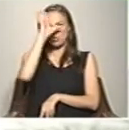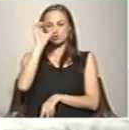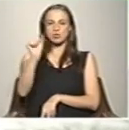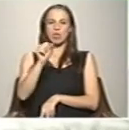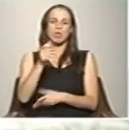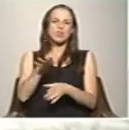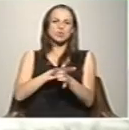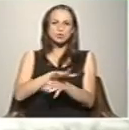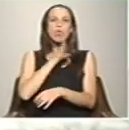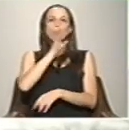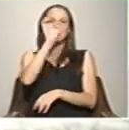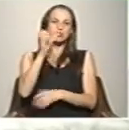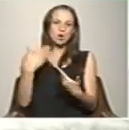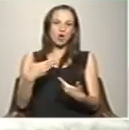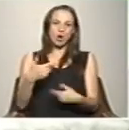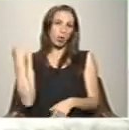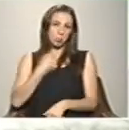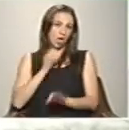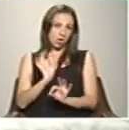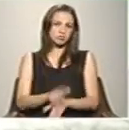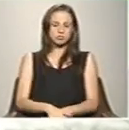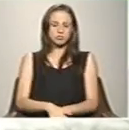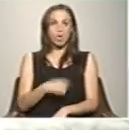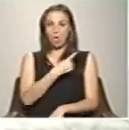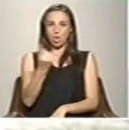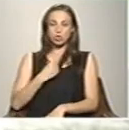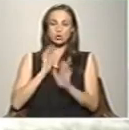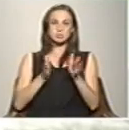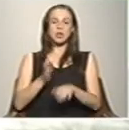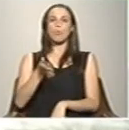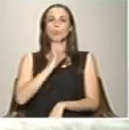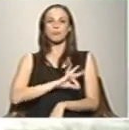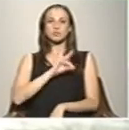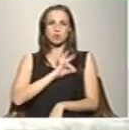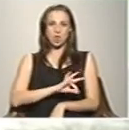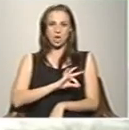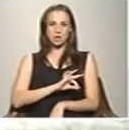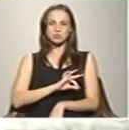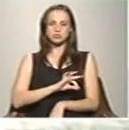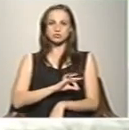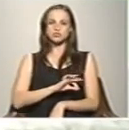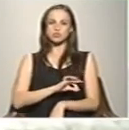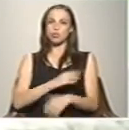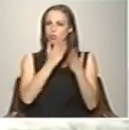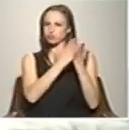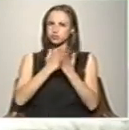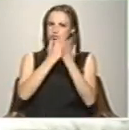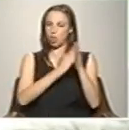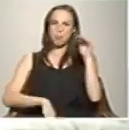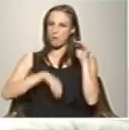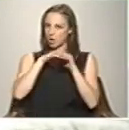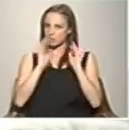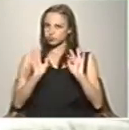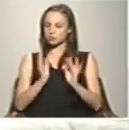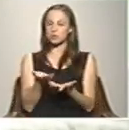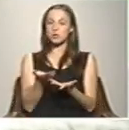está, obriga a isso. Porque nós precisamos cada vez mais de profissionais qualificados, ao máximo, e eu penso que nós